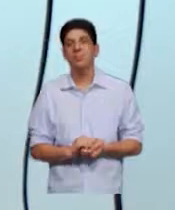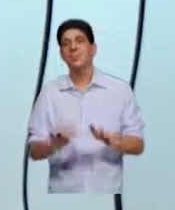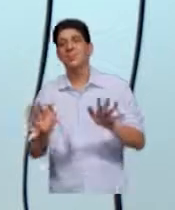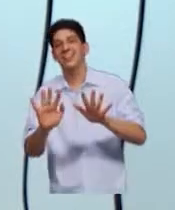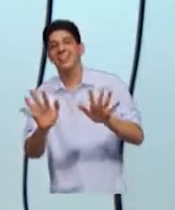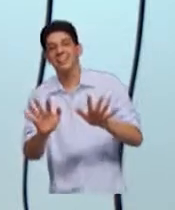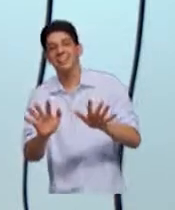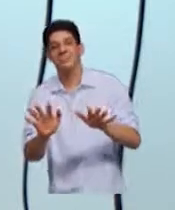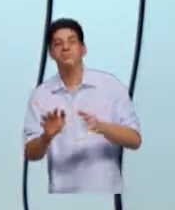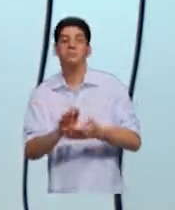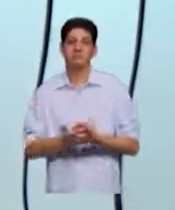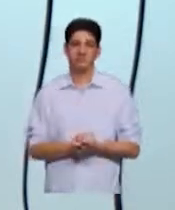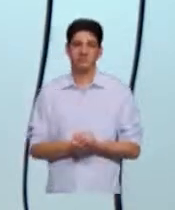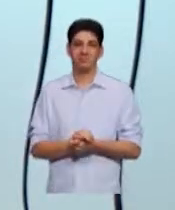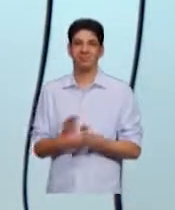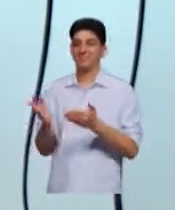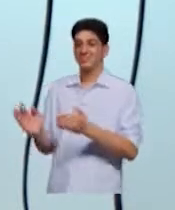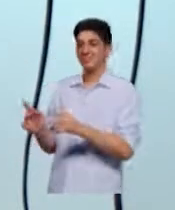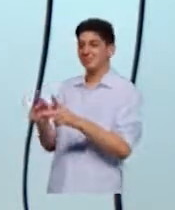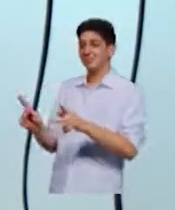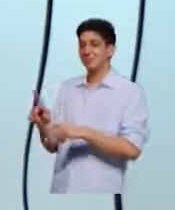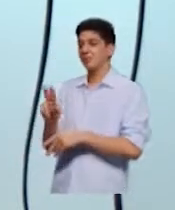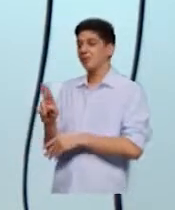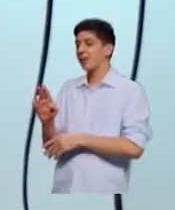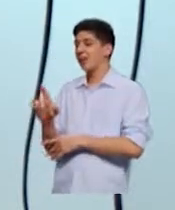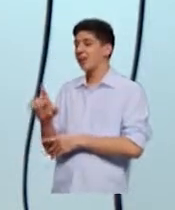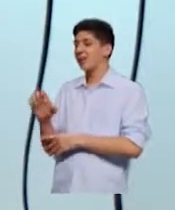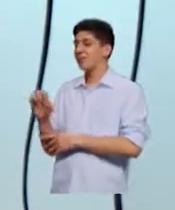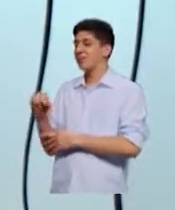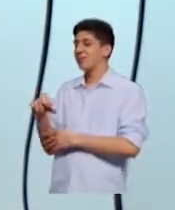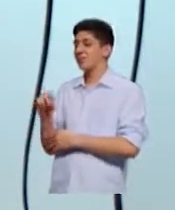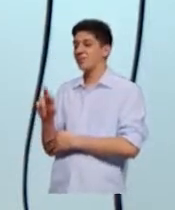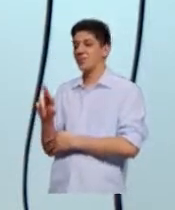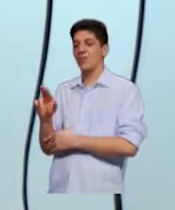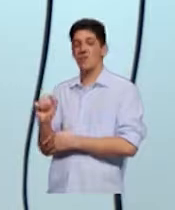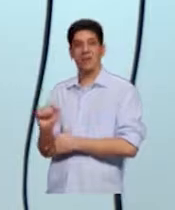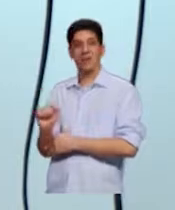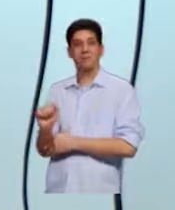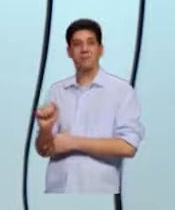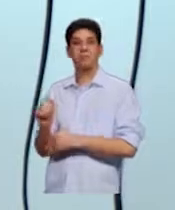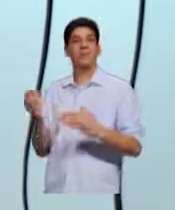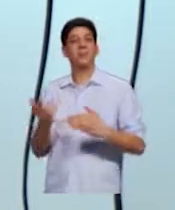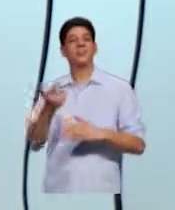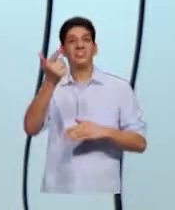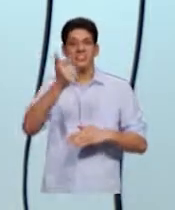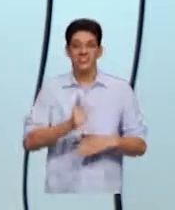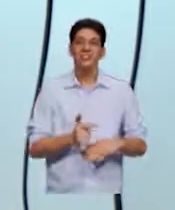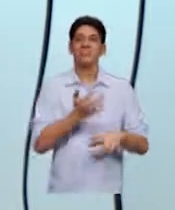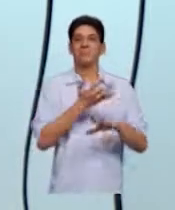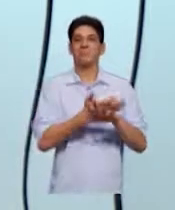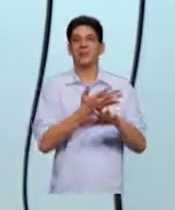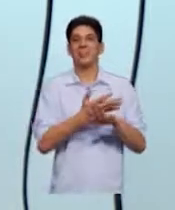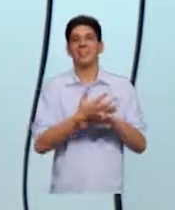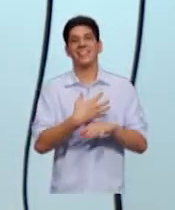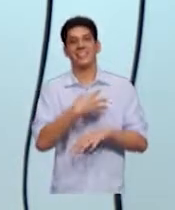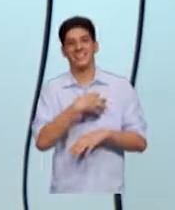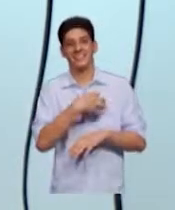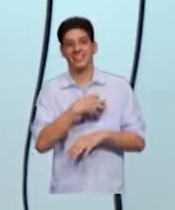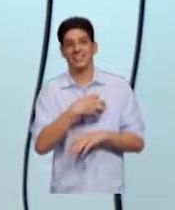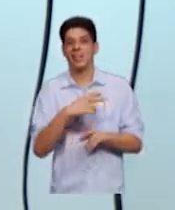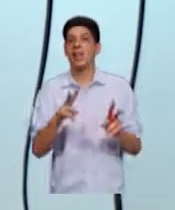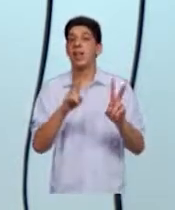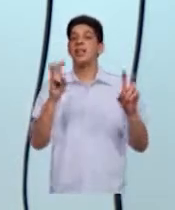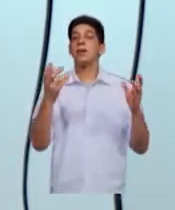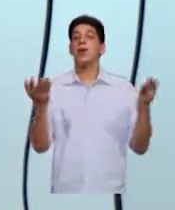Olá, sou a professora de Ciências Leonora. Estamos aqui hoje para mais uma aula de ciências e o tema